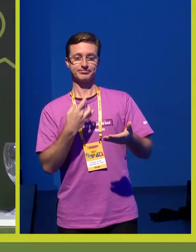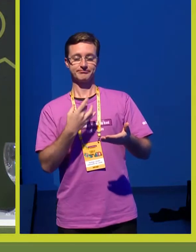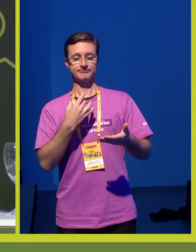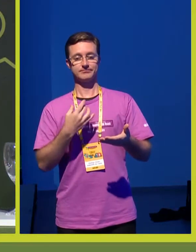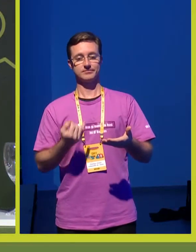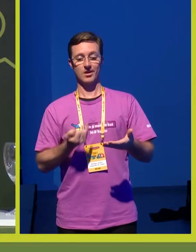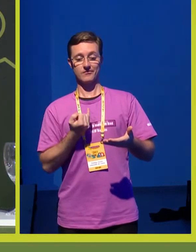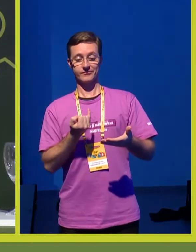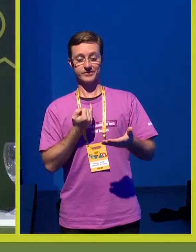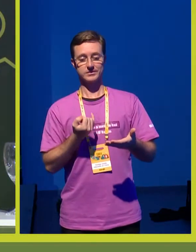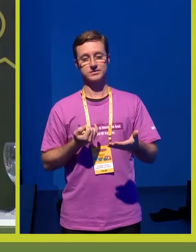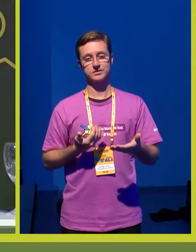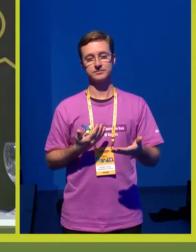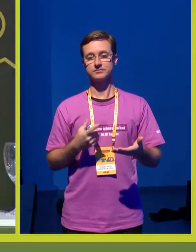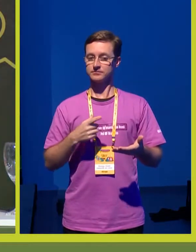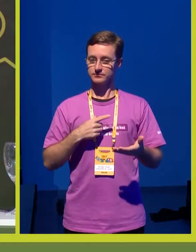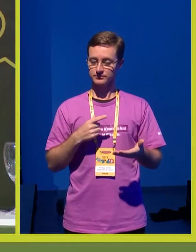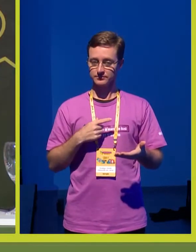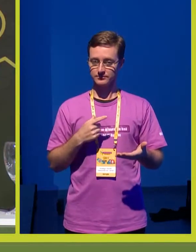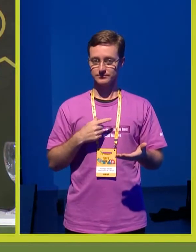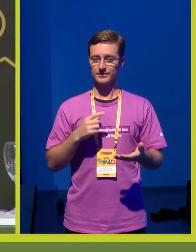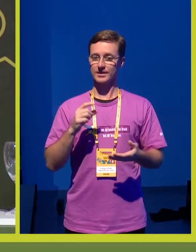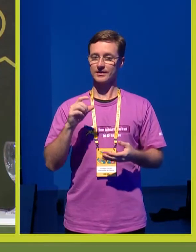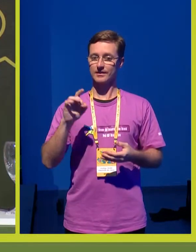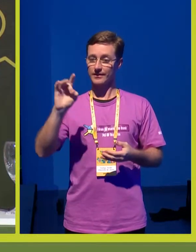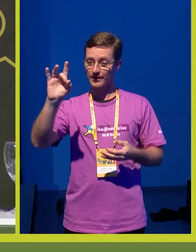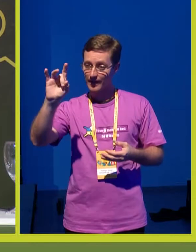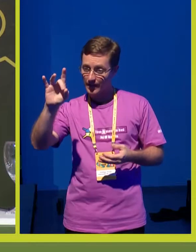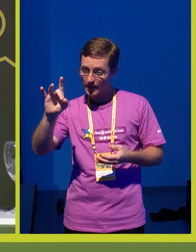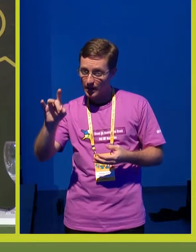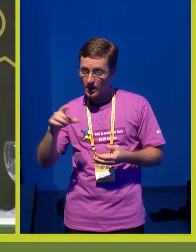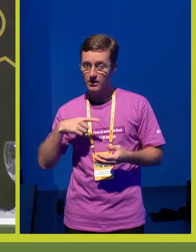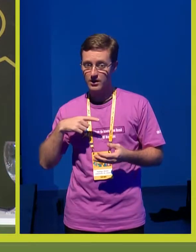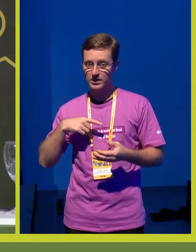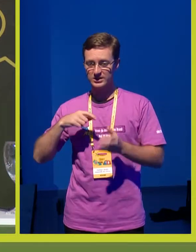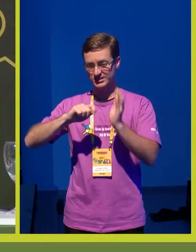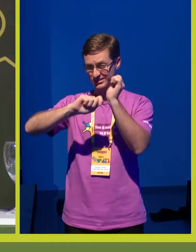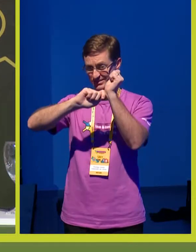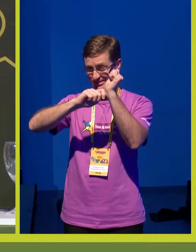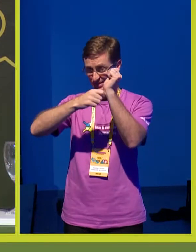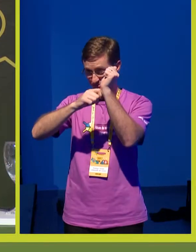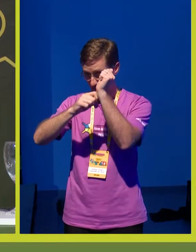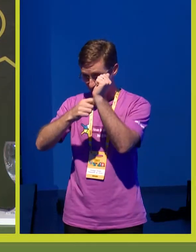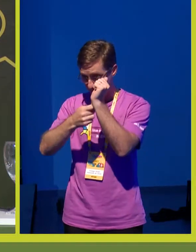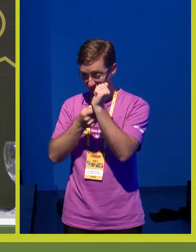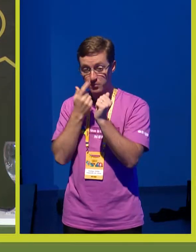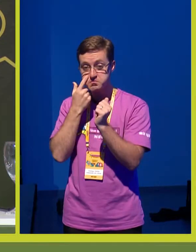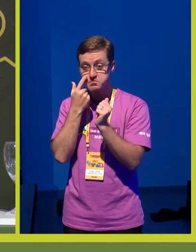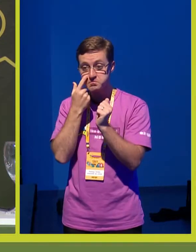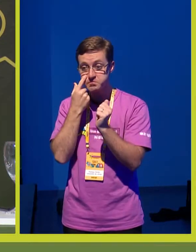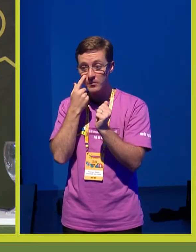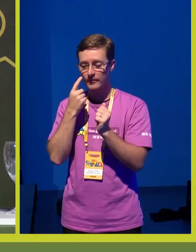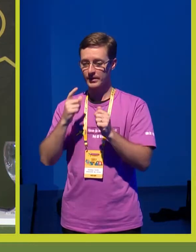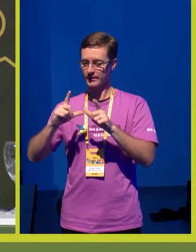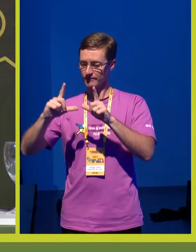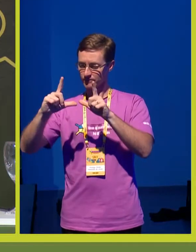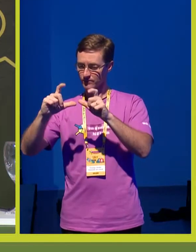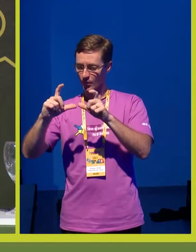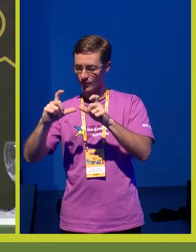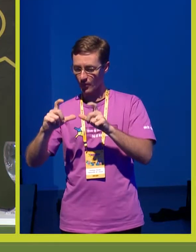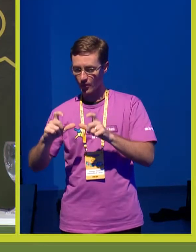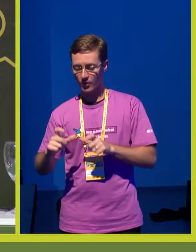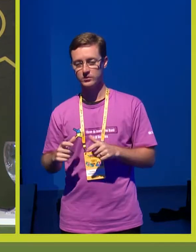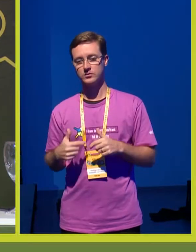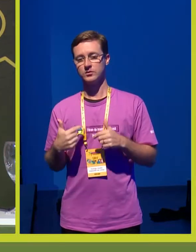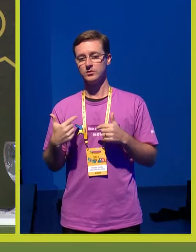tem um lugar lá no whatsapp que você vê para cada contato que você poderia checar seja com o QR code seja com a seja checando a